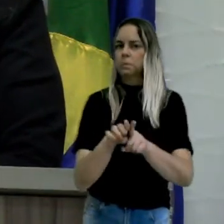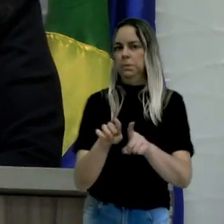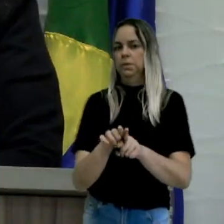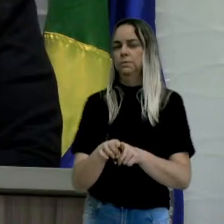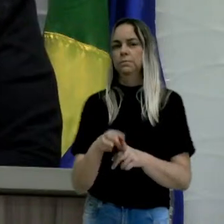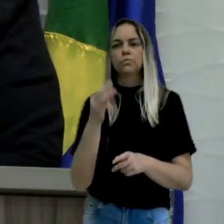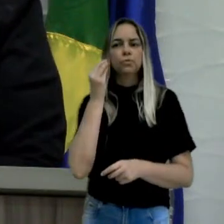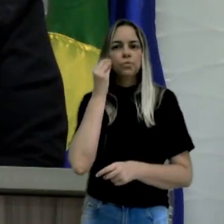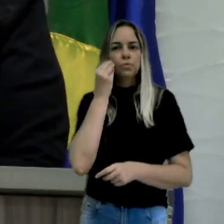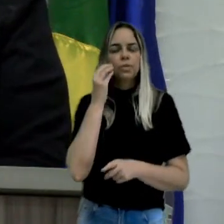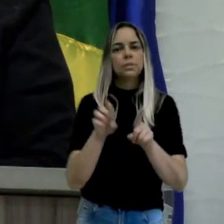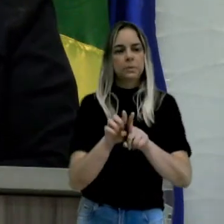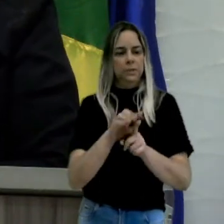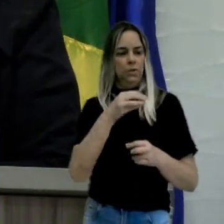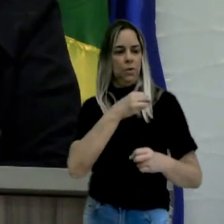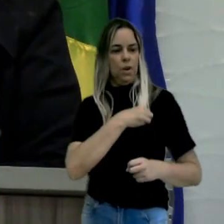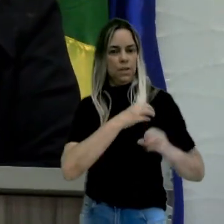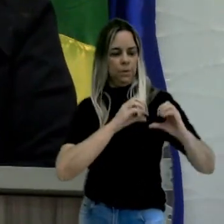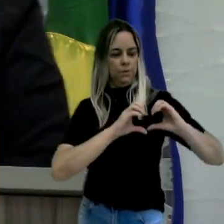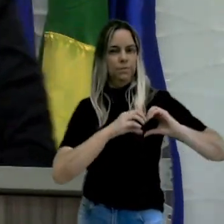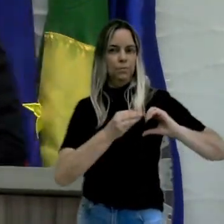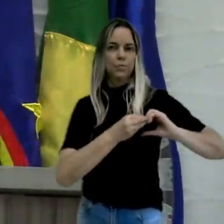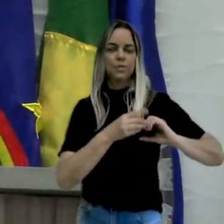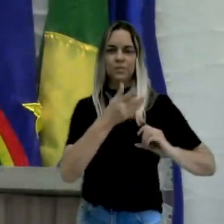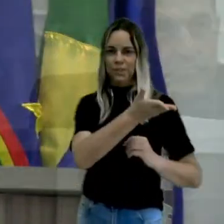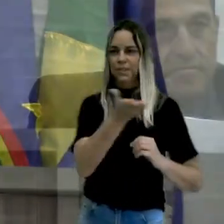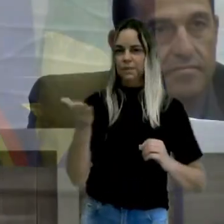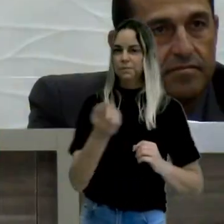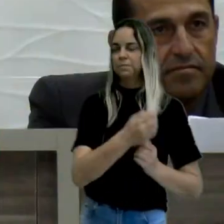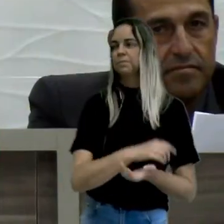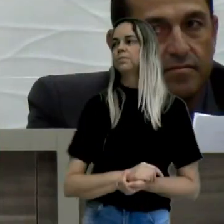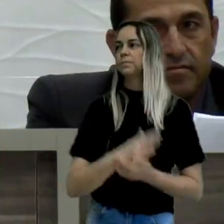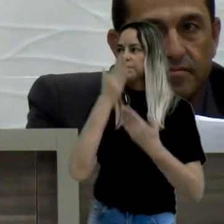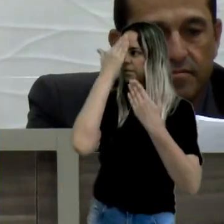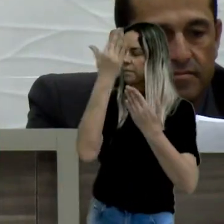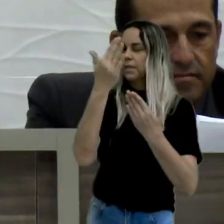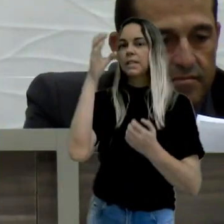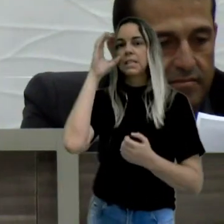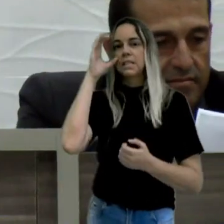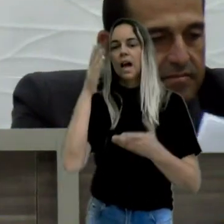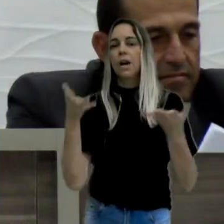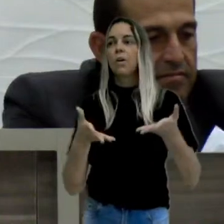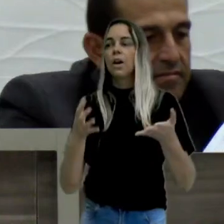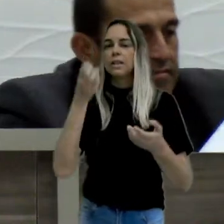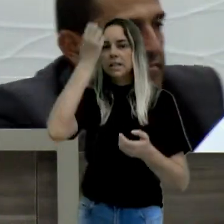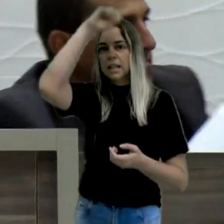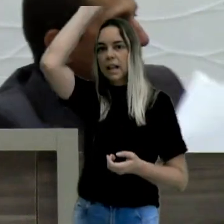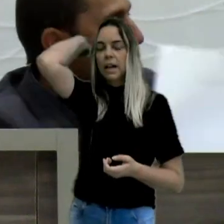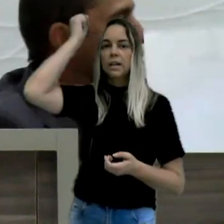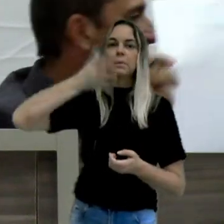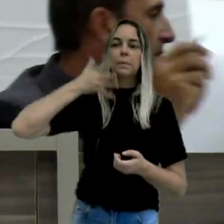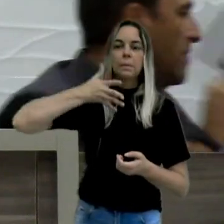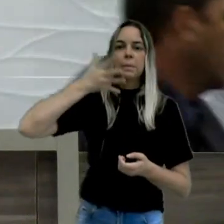e um beijo no coração de cada um. Agradeço a vereadora Cissa. Faculta a palavra vereador Cid Cleide do Hospital.